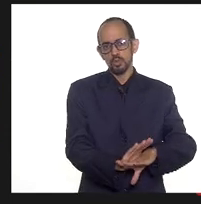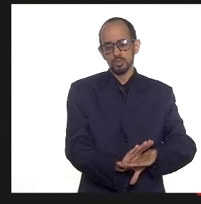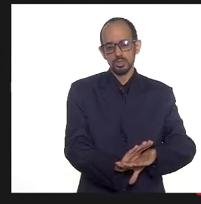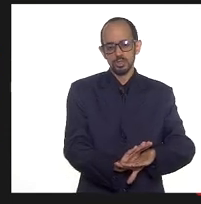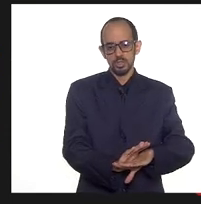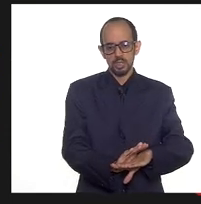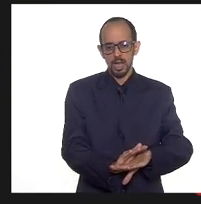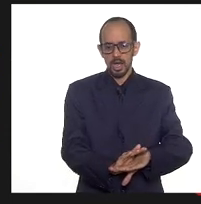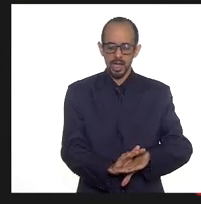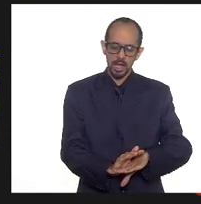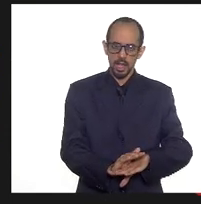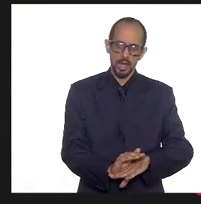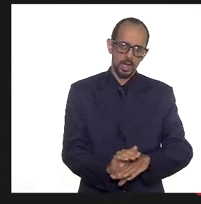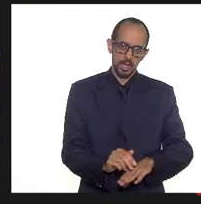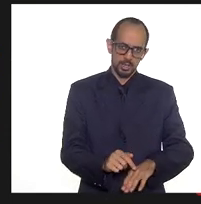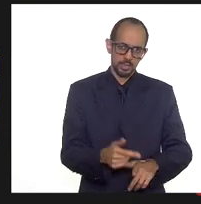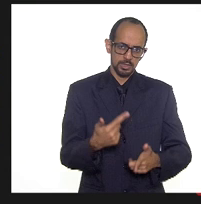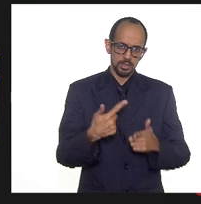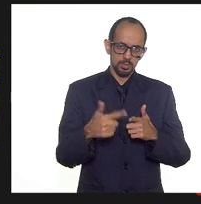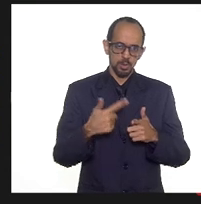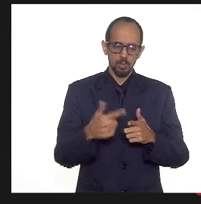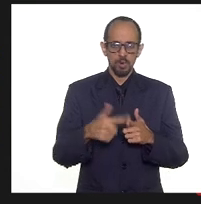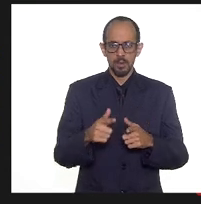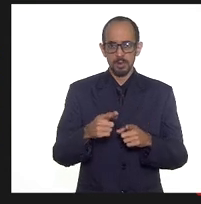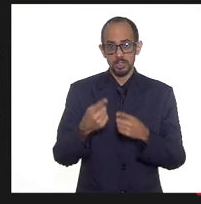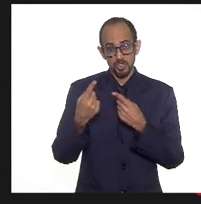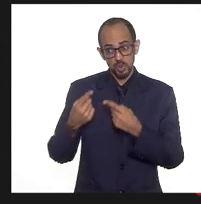Estado nesses casos de agressão.